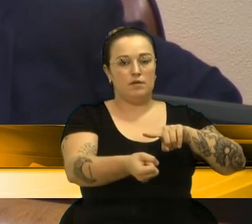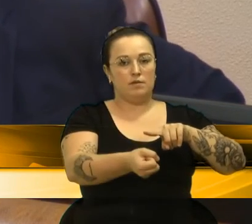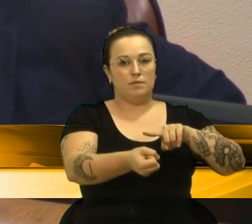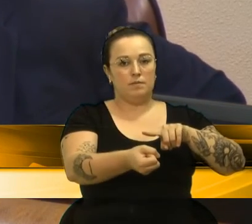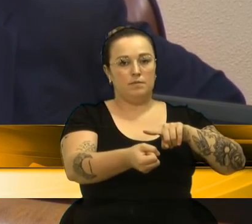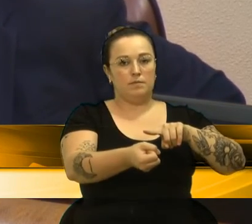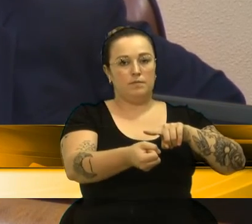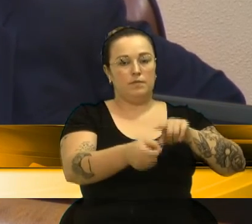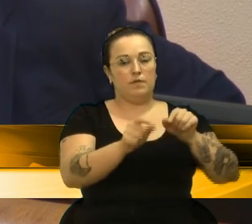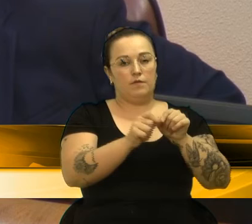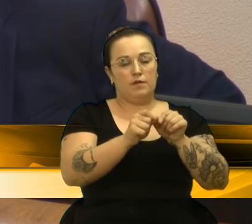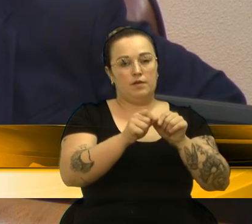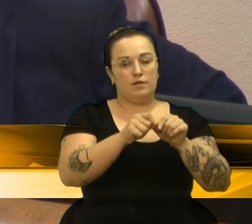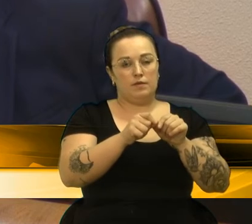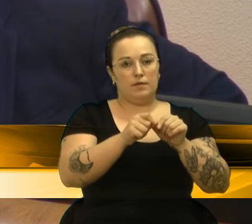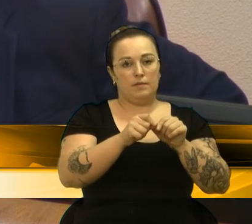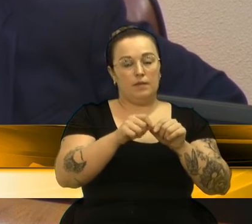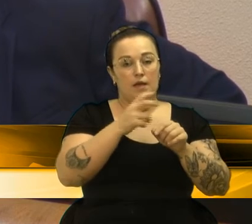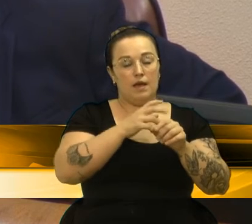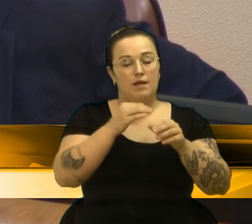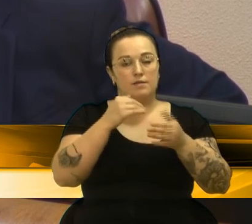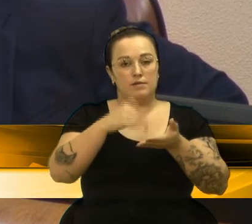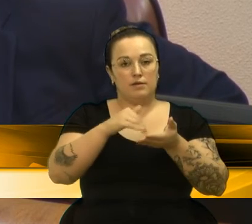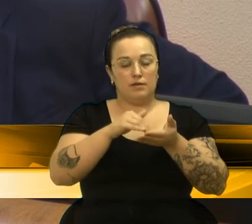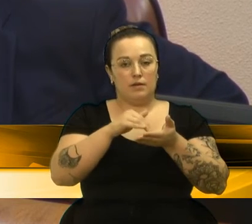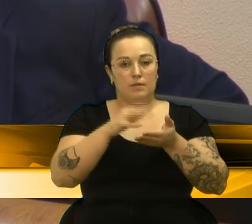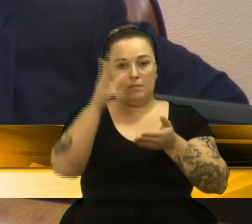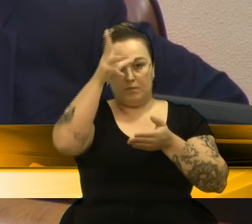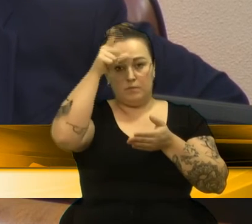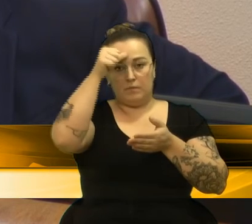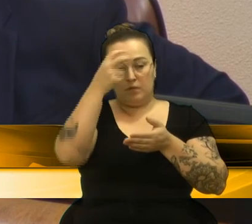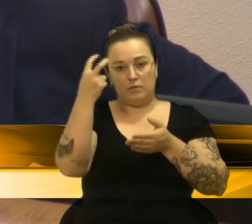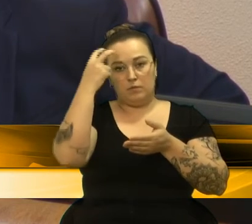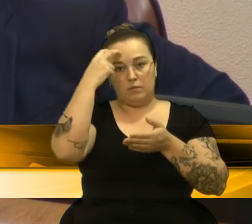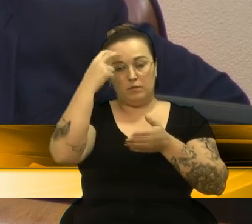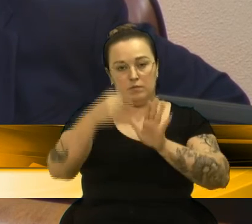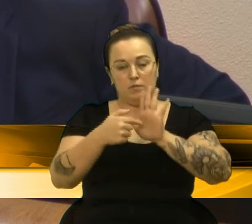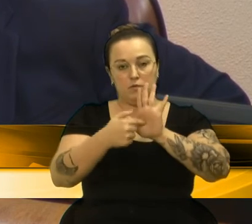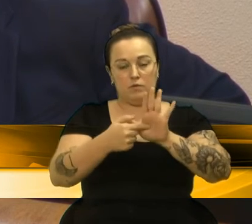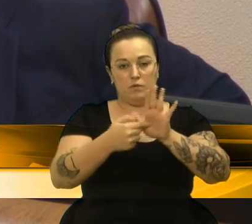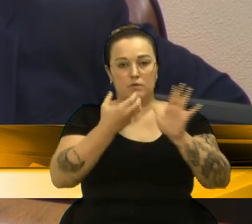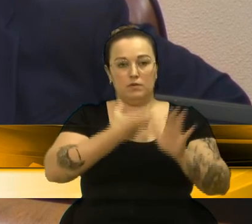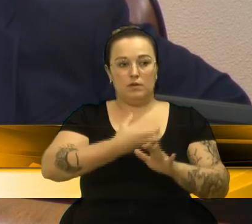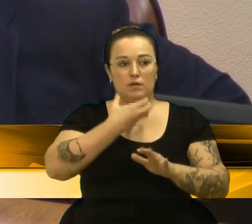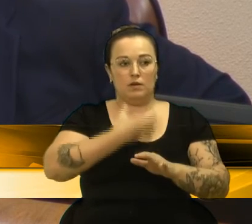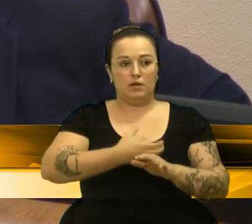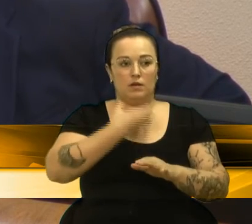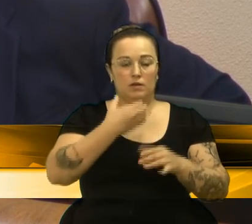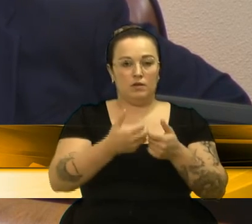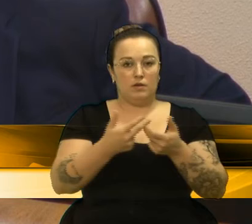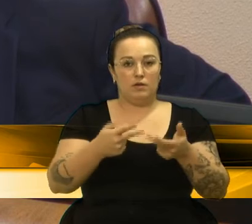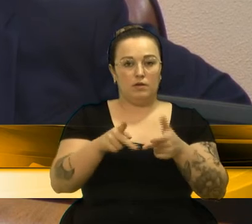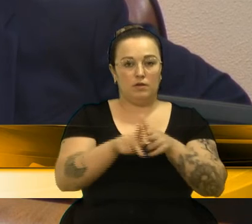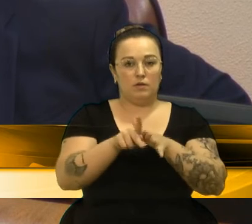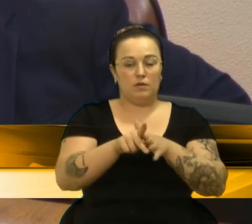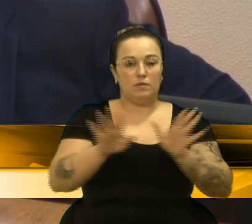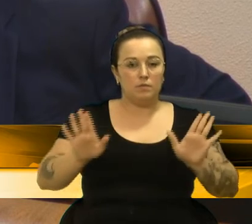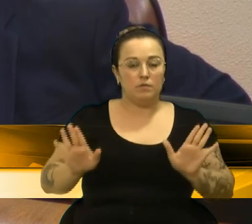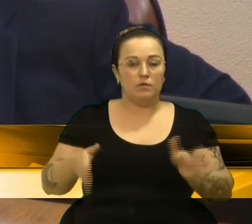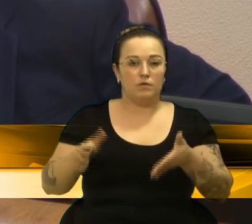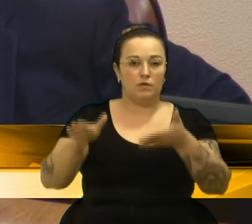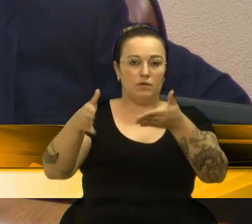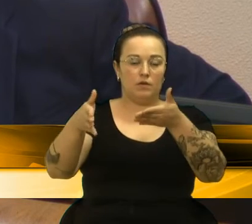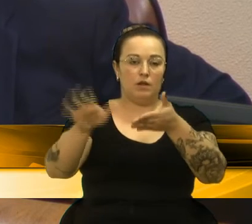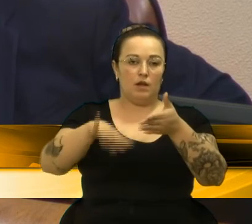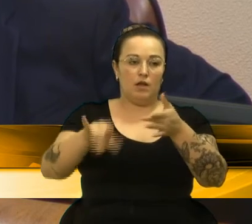contínuo, a Secretaria Municipal da Cultura acabou optando por realizar as apresentações de Natal 2019 neste local, neste ano, o qual será promovido no Largo do Centro